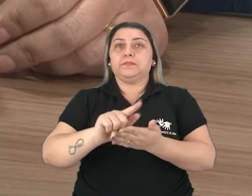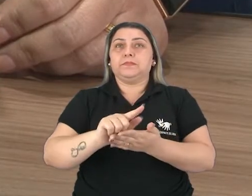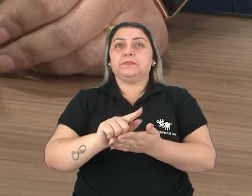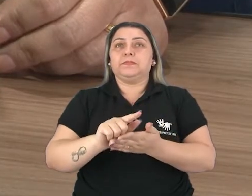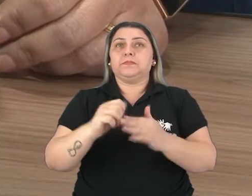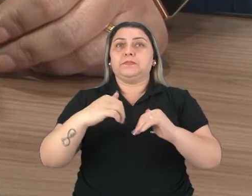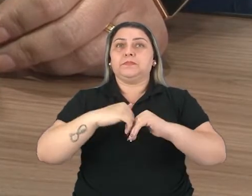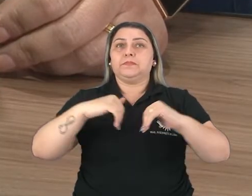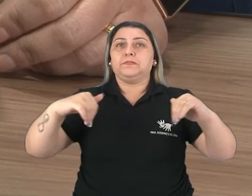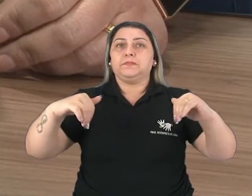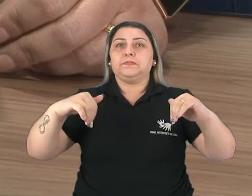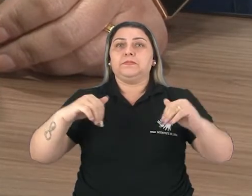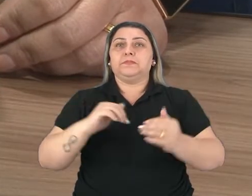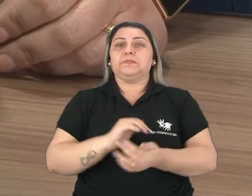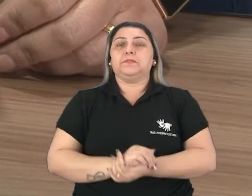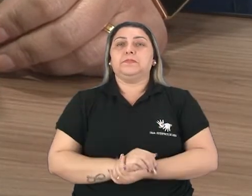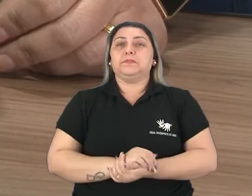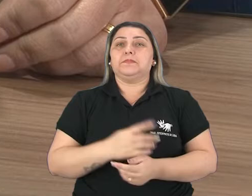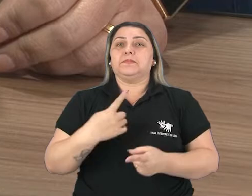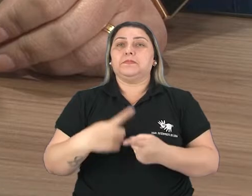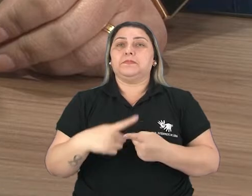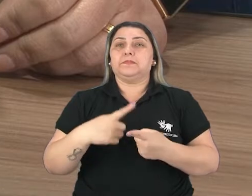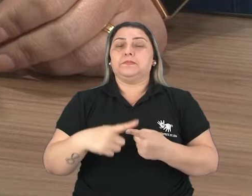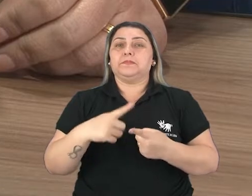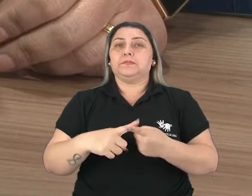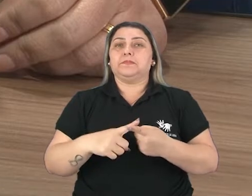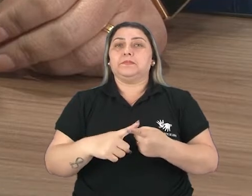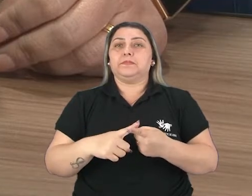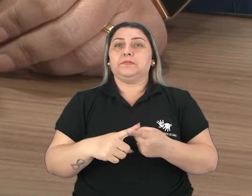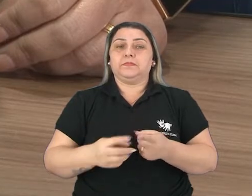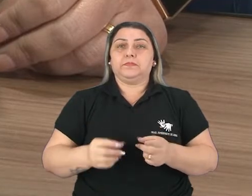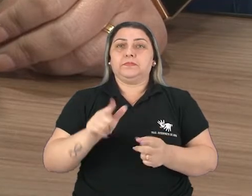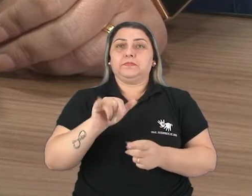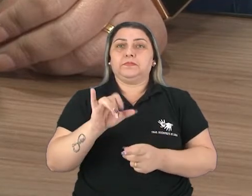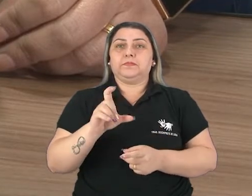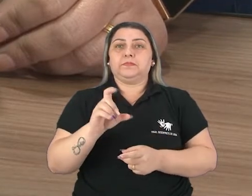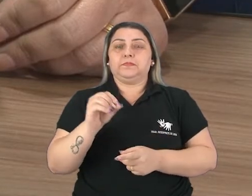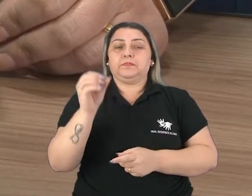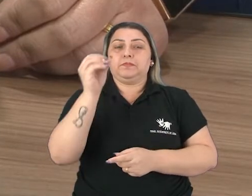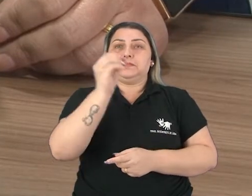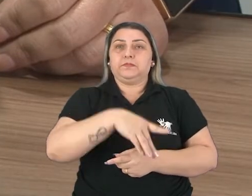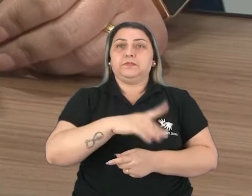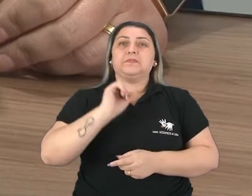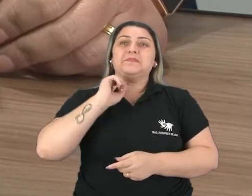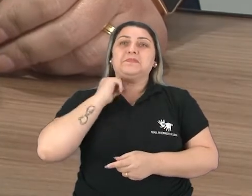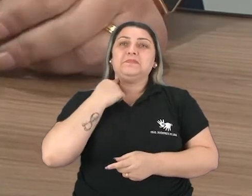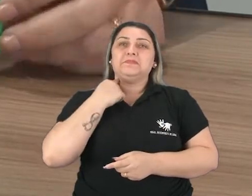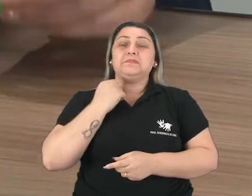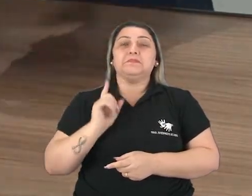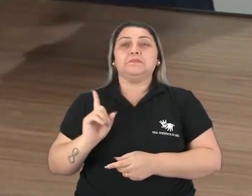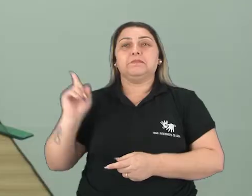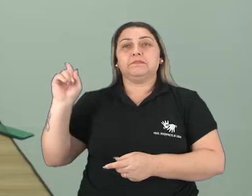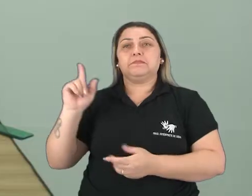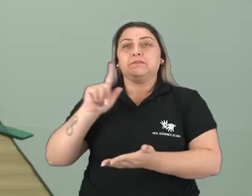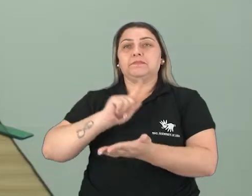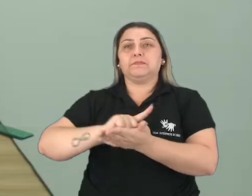e separadas? Porque a gente, quando joga no lixo, muitas vezes a gente joga sujo, né? E aqui elas estão